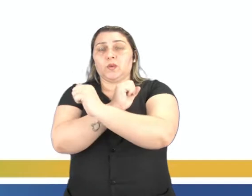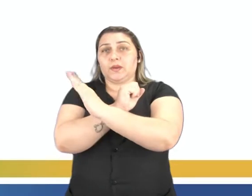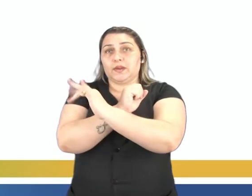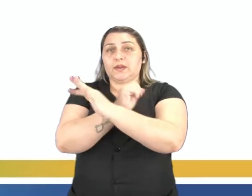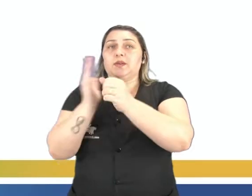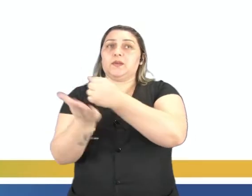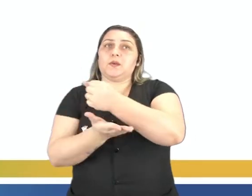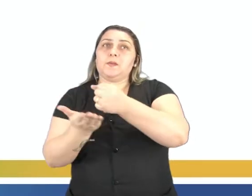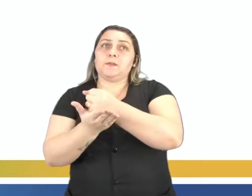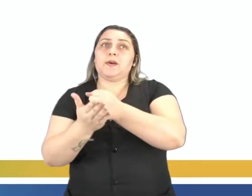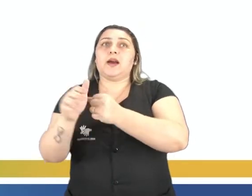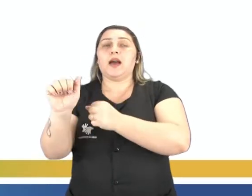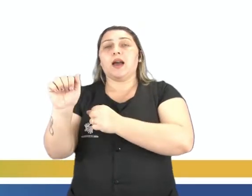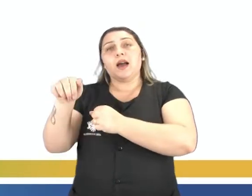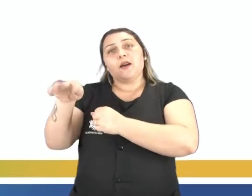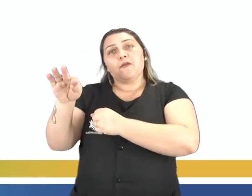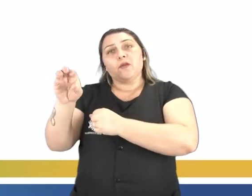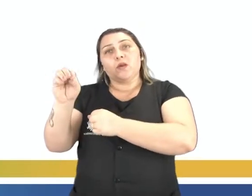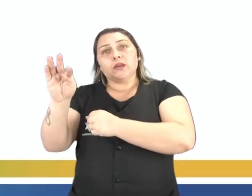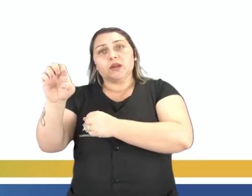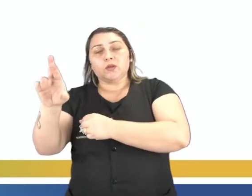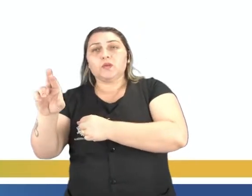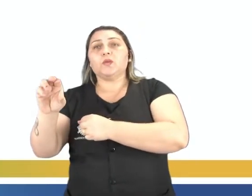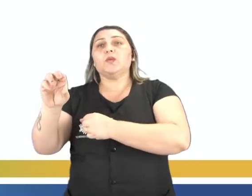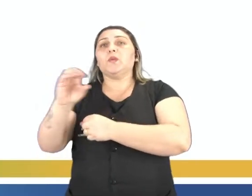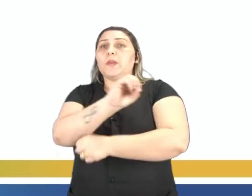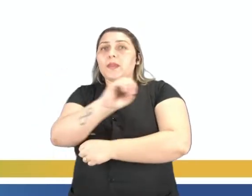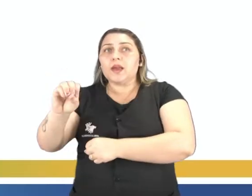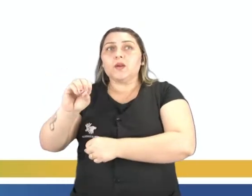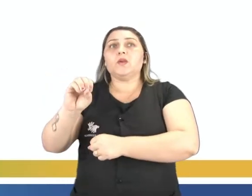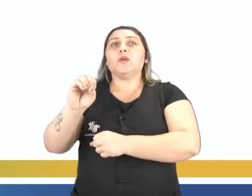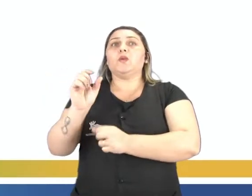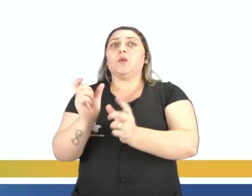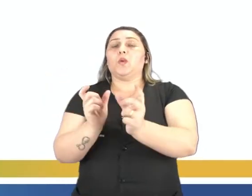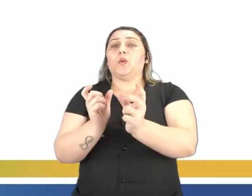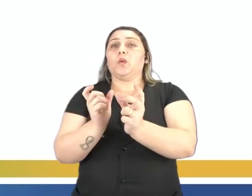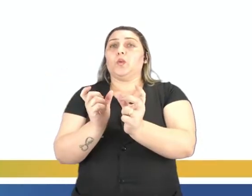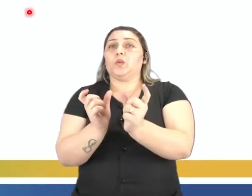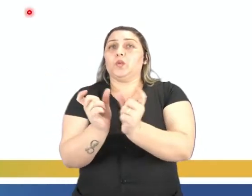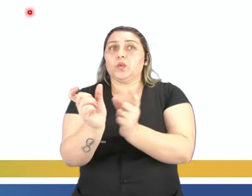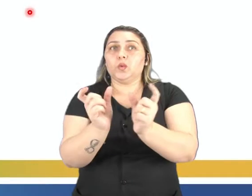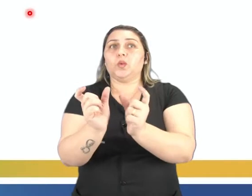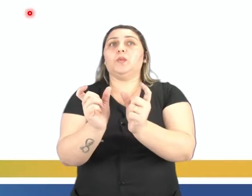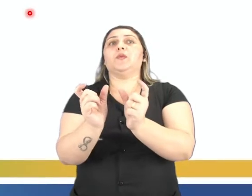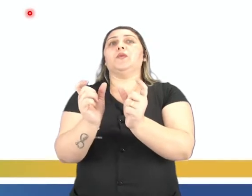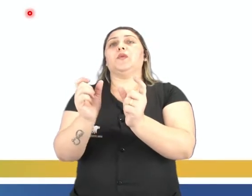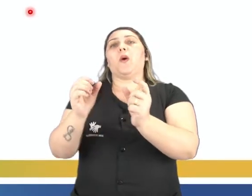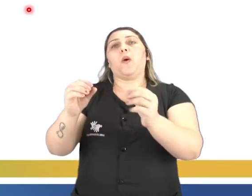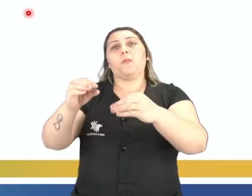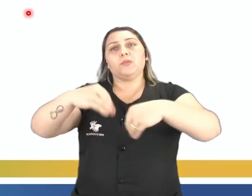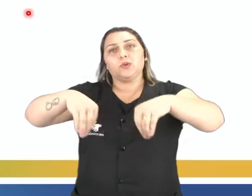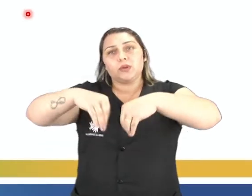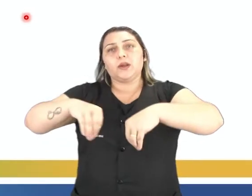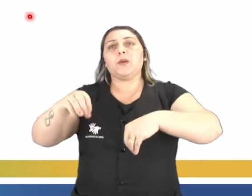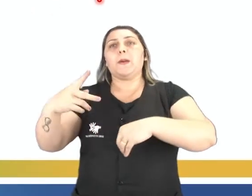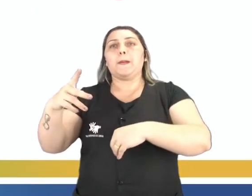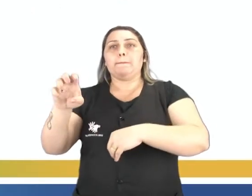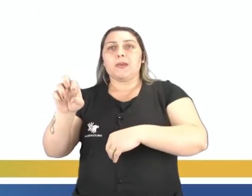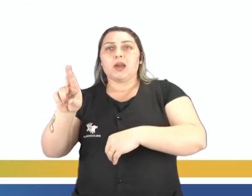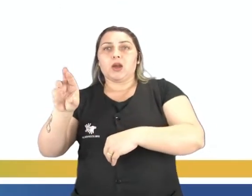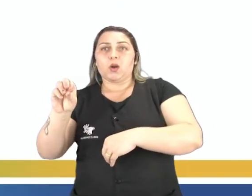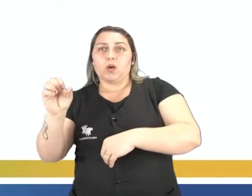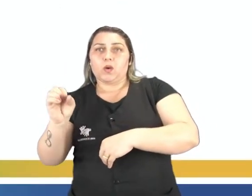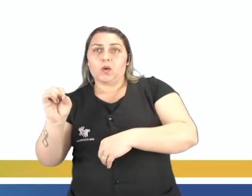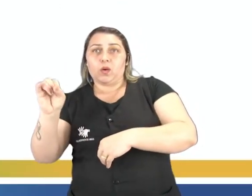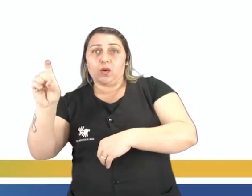ácidos, básicos, anfóteros, os neutros, duplos ou mistos e os peróxidos. Bom, eu trouxe aqui